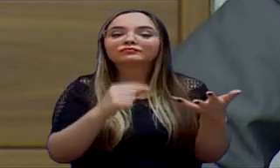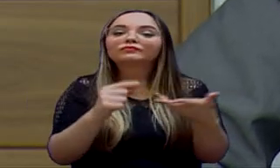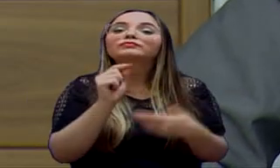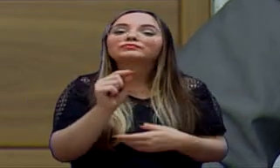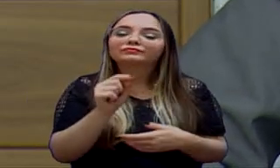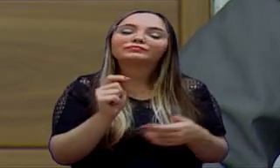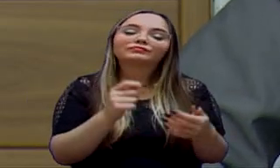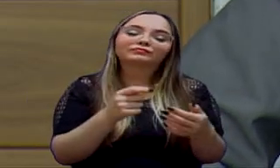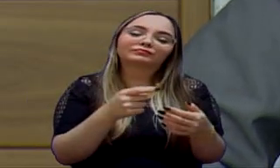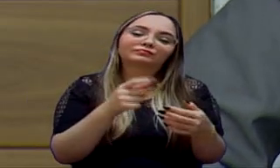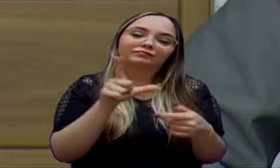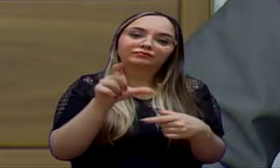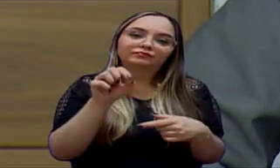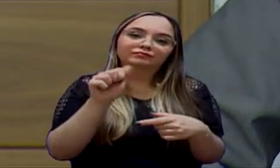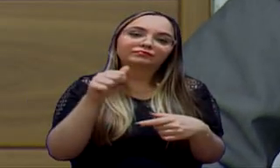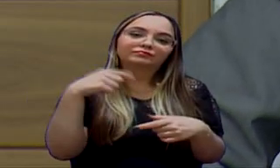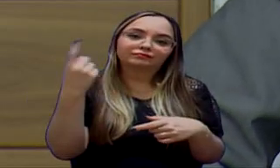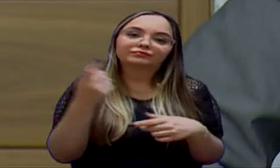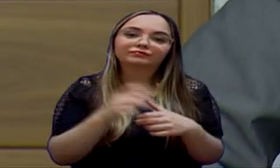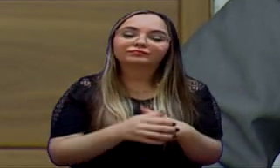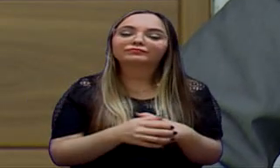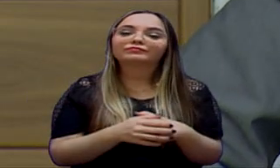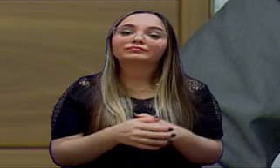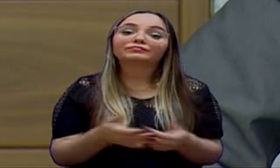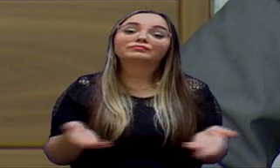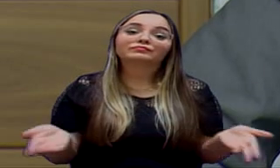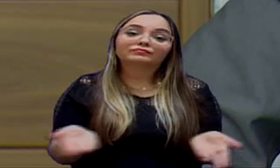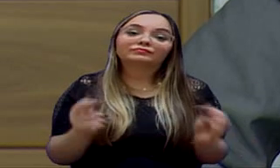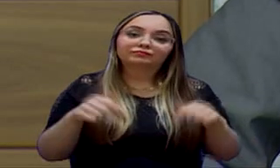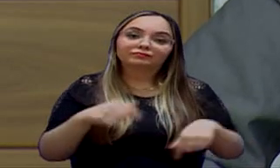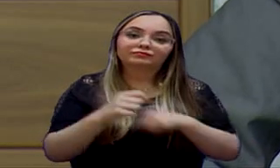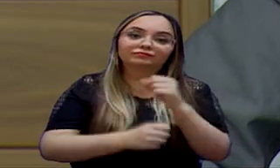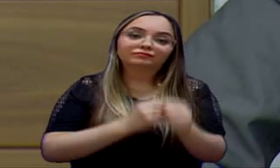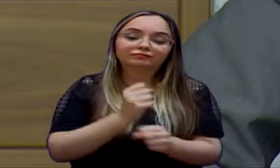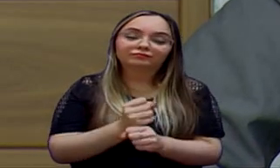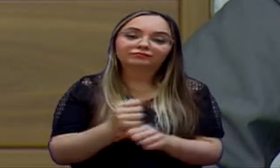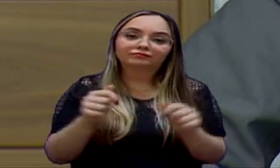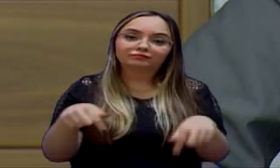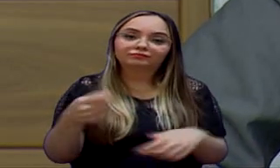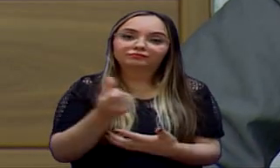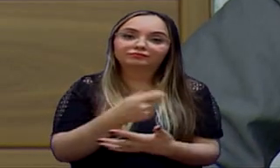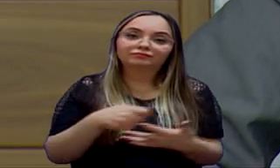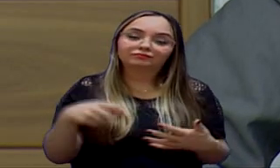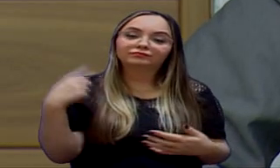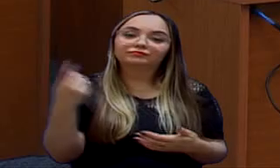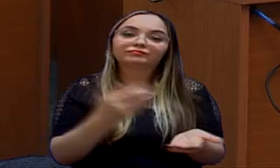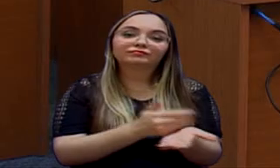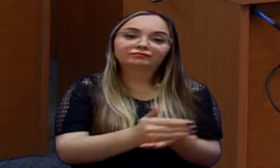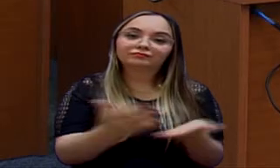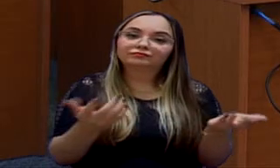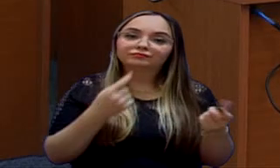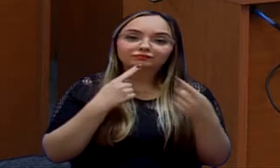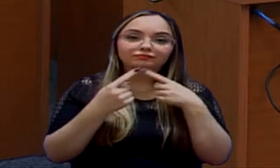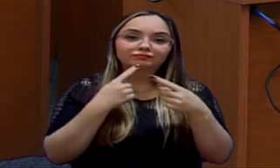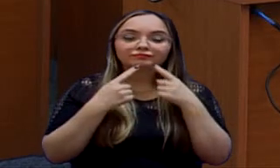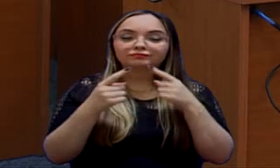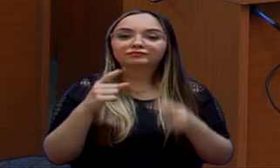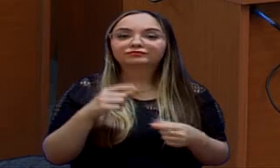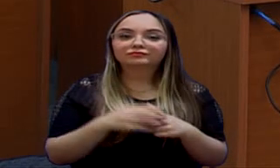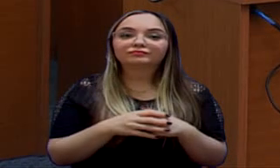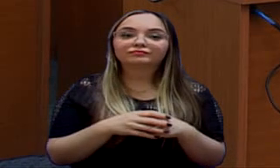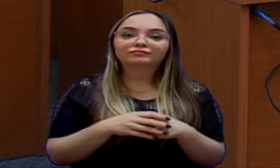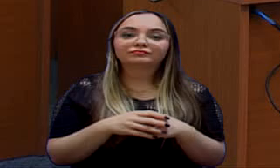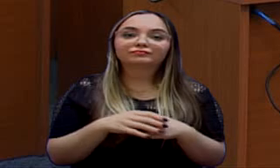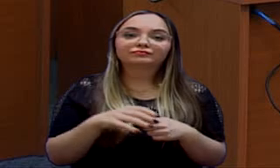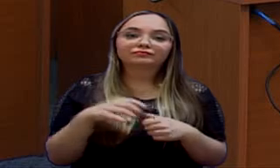serviços então agora esse ano agora nesse semestre estaremos iniciando a discussão do